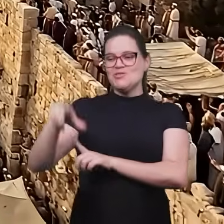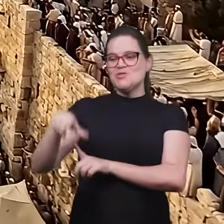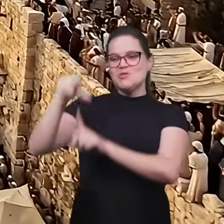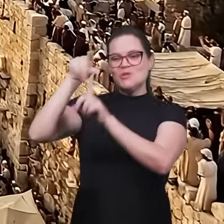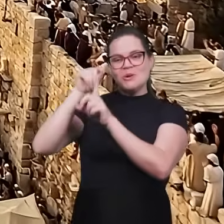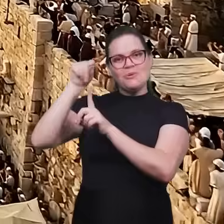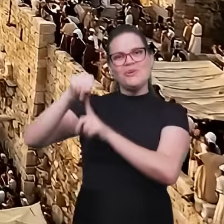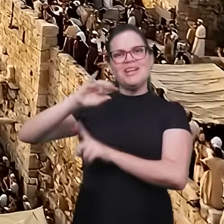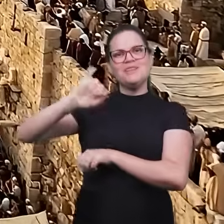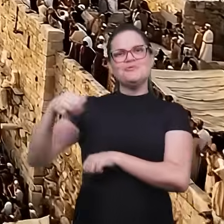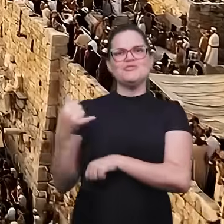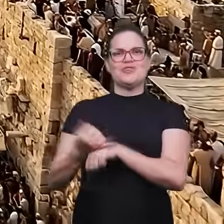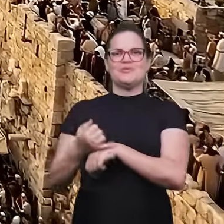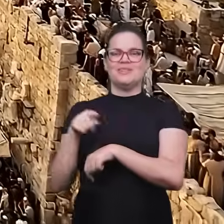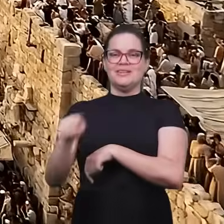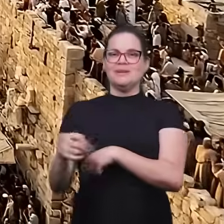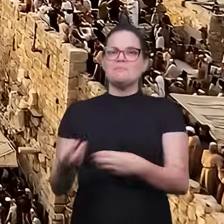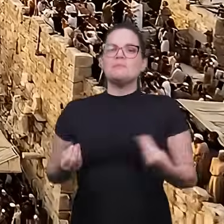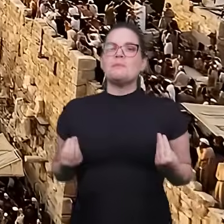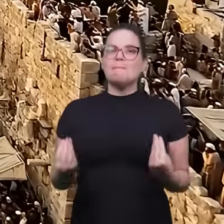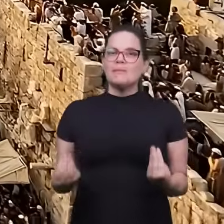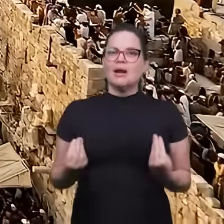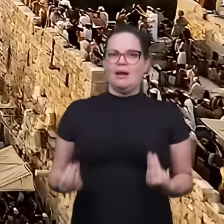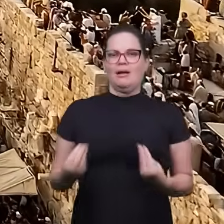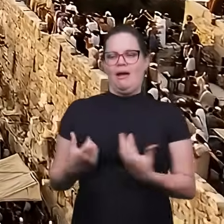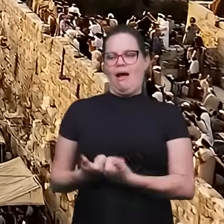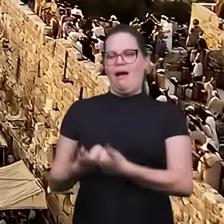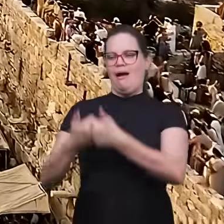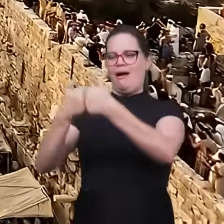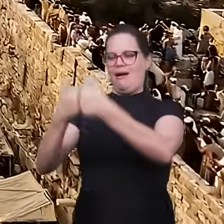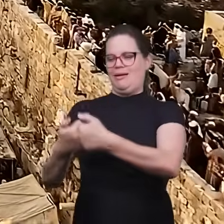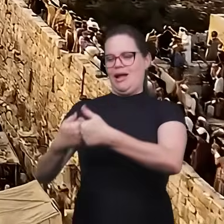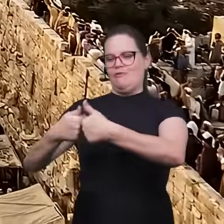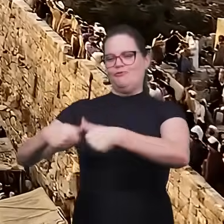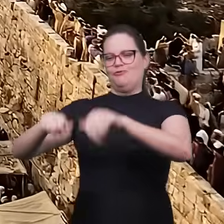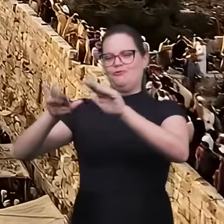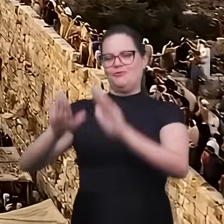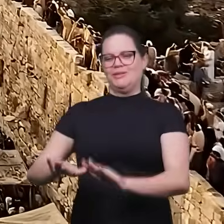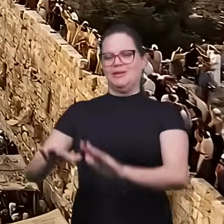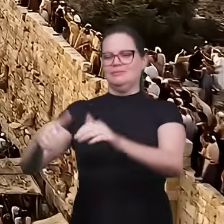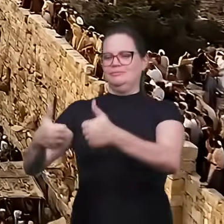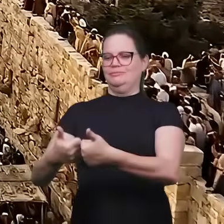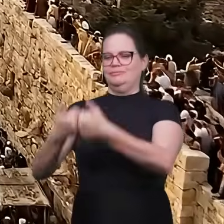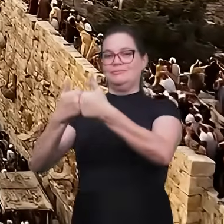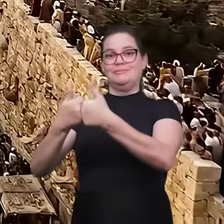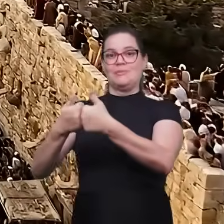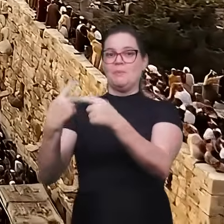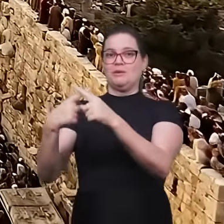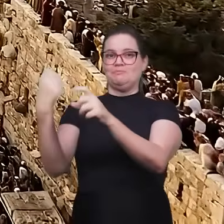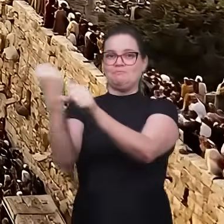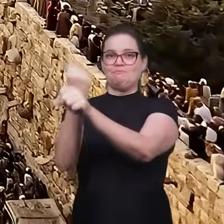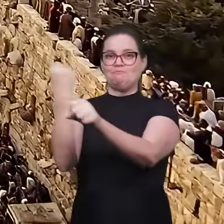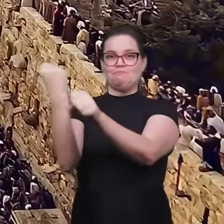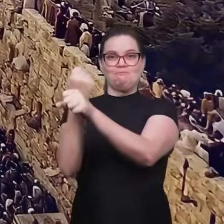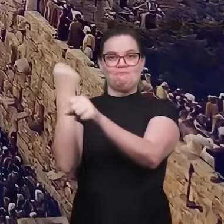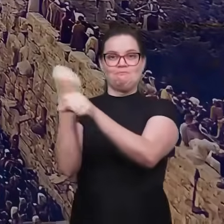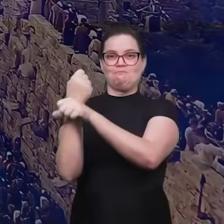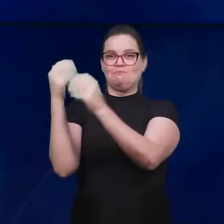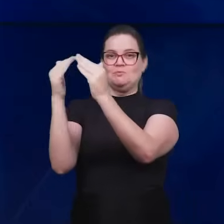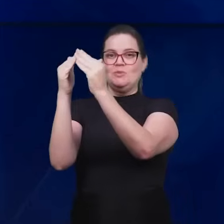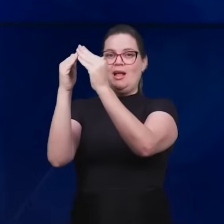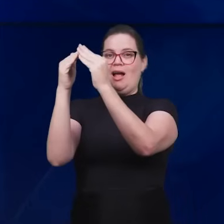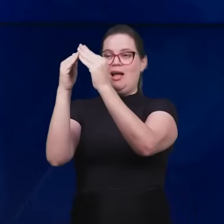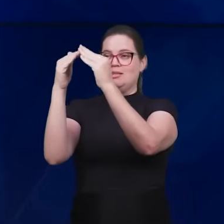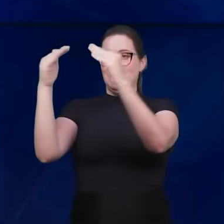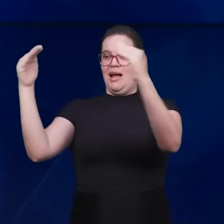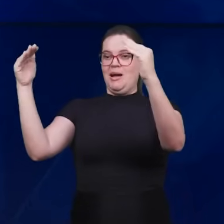para colocar a sua arca de forma permanente, o seu templo, e que ali era o lugar onde todo o seu